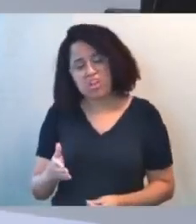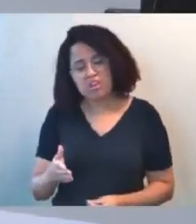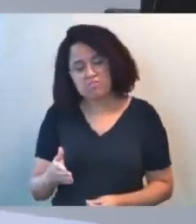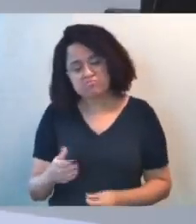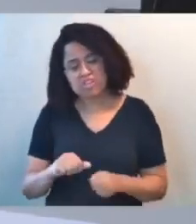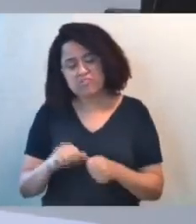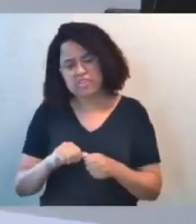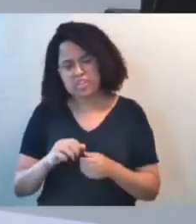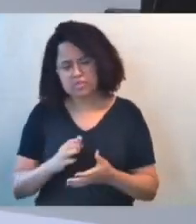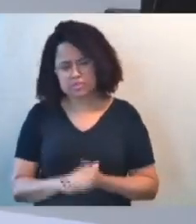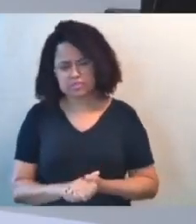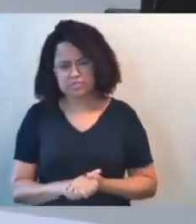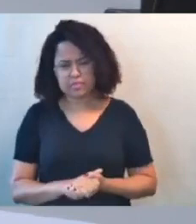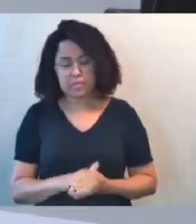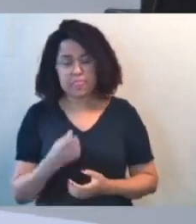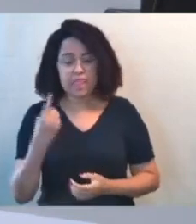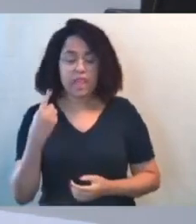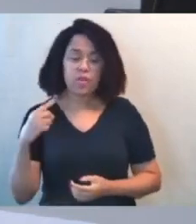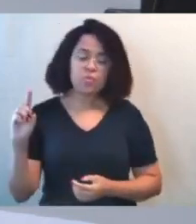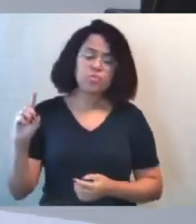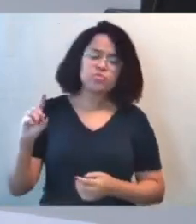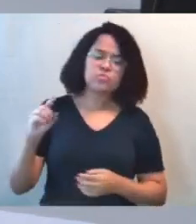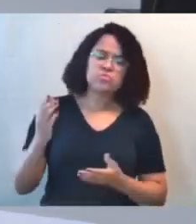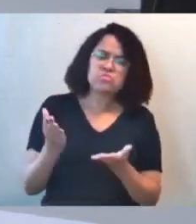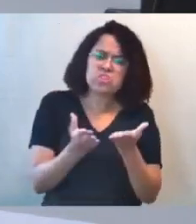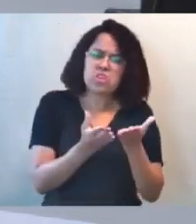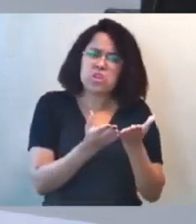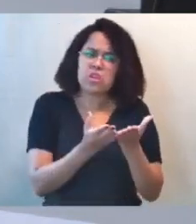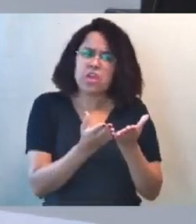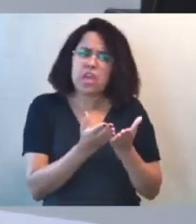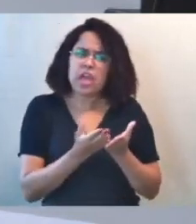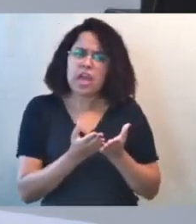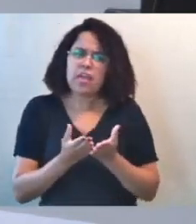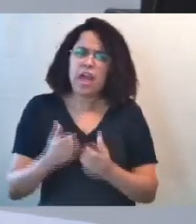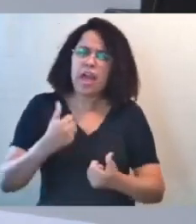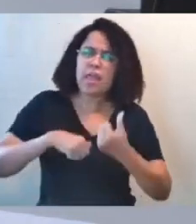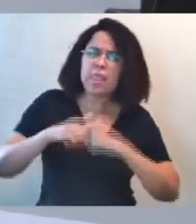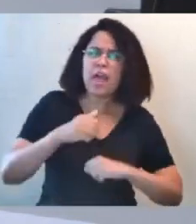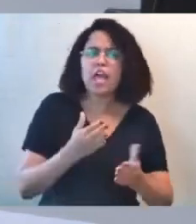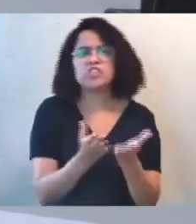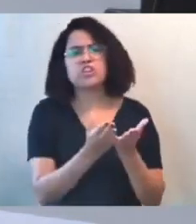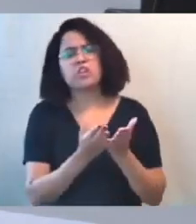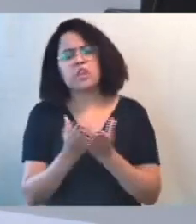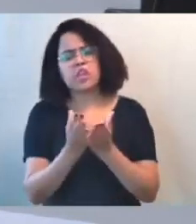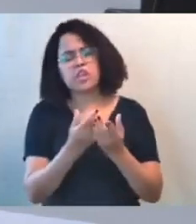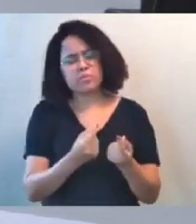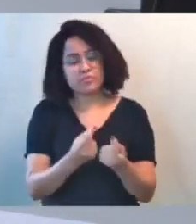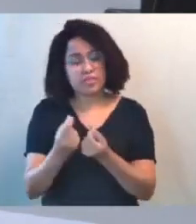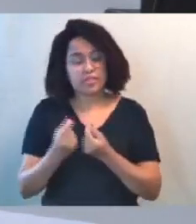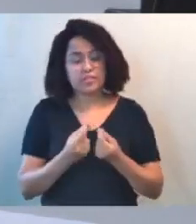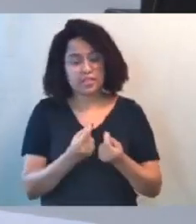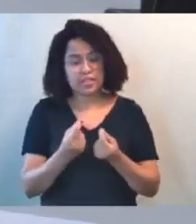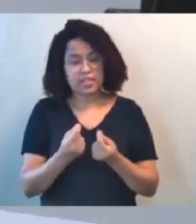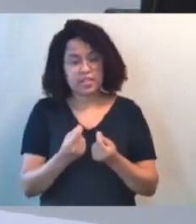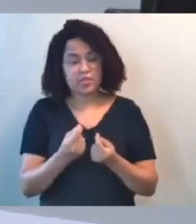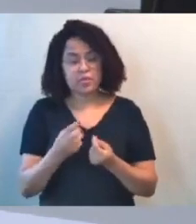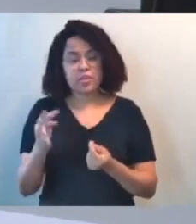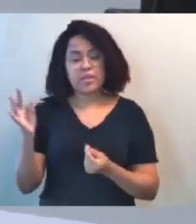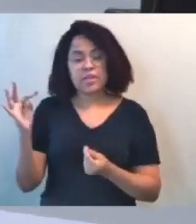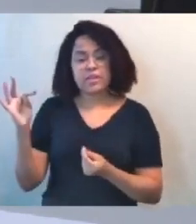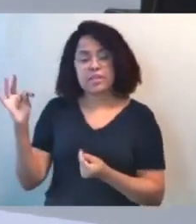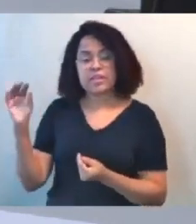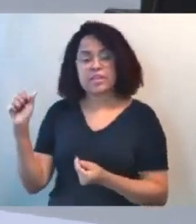A última análise de equilíbrio econômico-financeiro e de revisão tarifária em Belo Horizonte aconteceu quando?